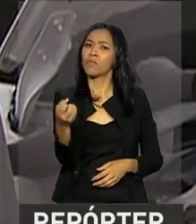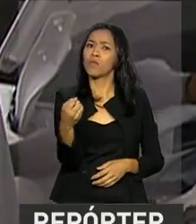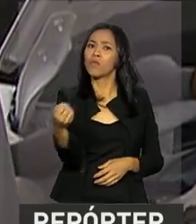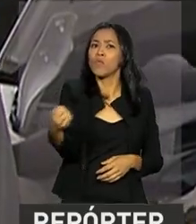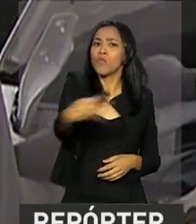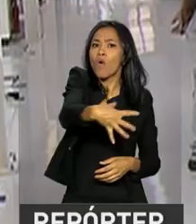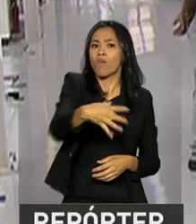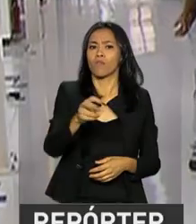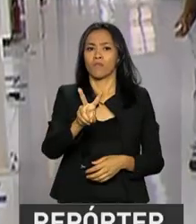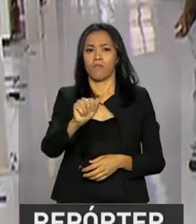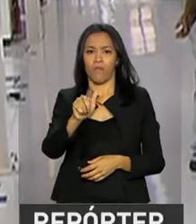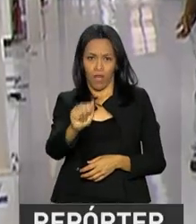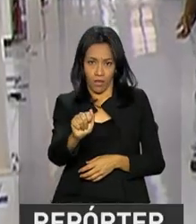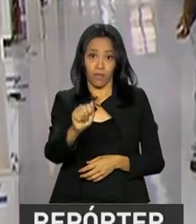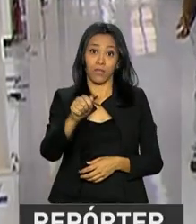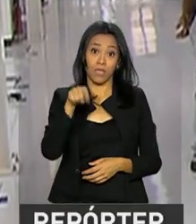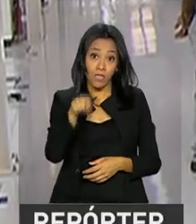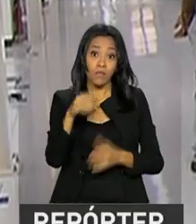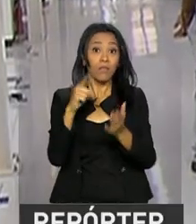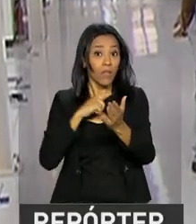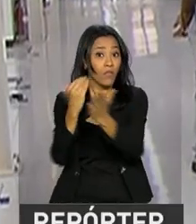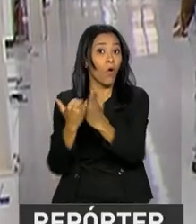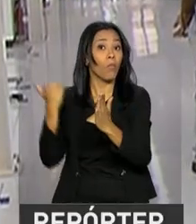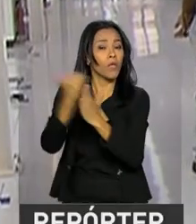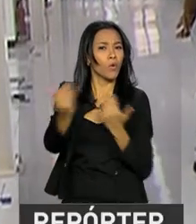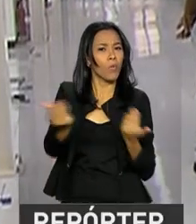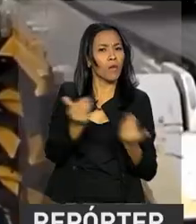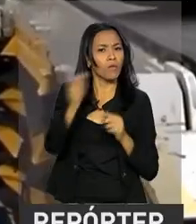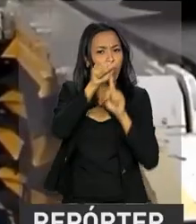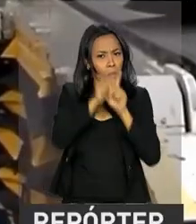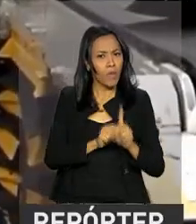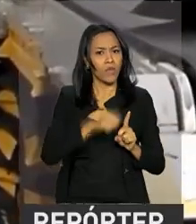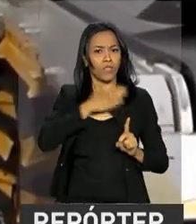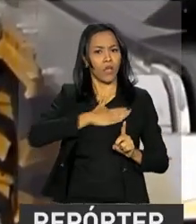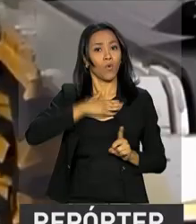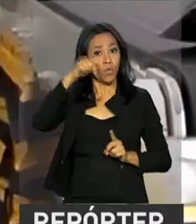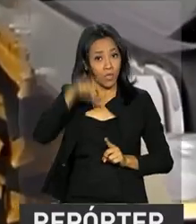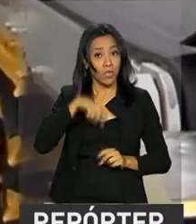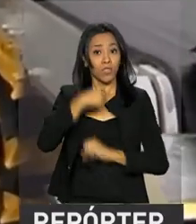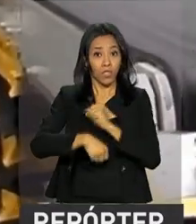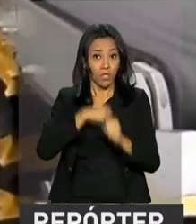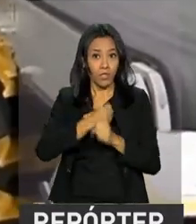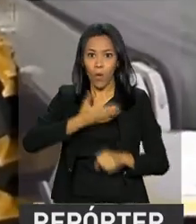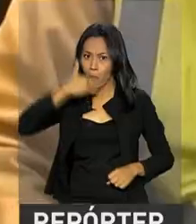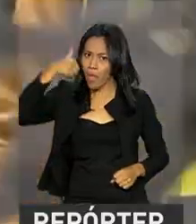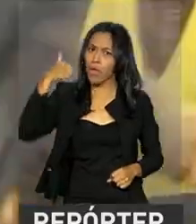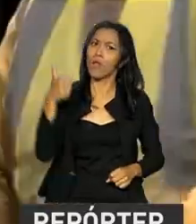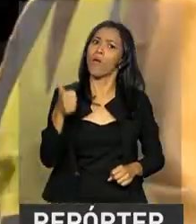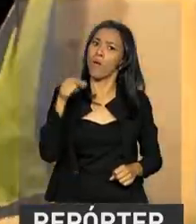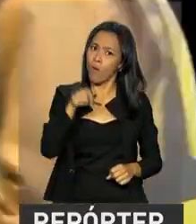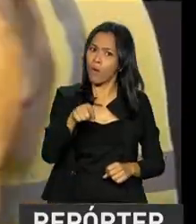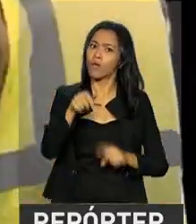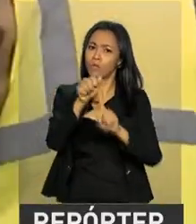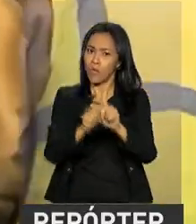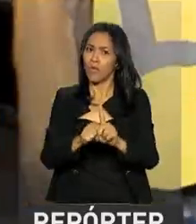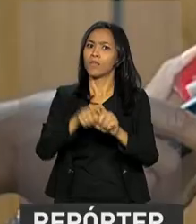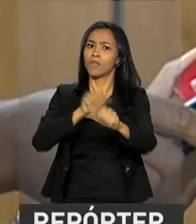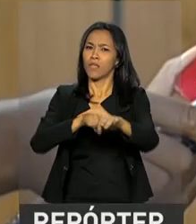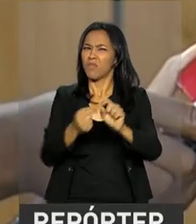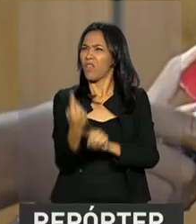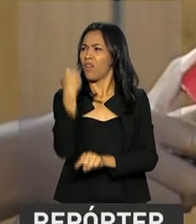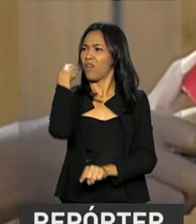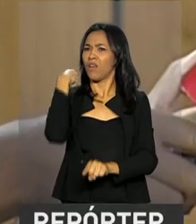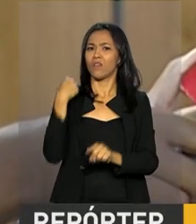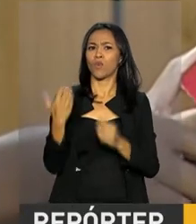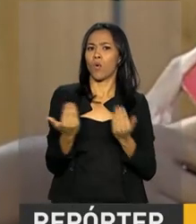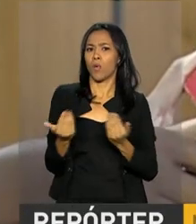de trabalho leve aumento em relação a agosto deste ano é o melhor resultado para o mês de setembro desde 2014 um